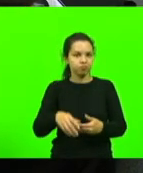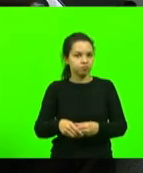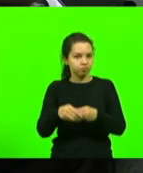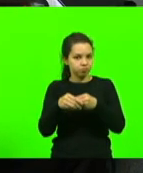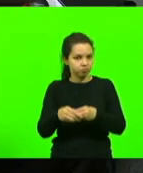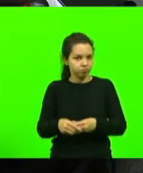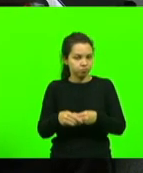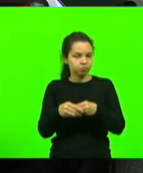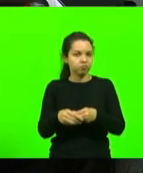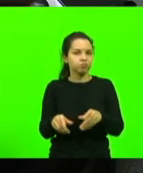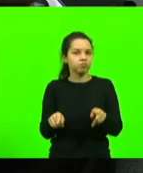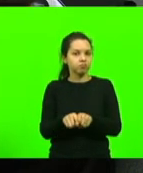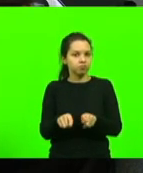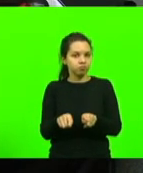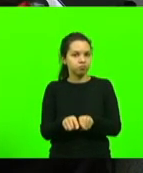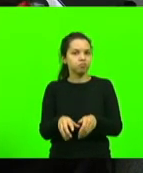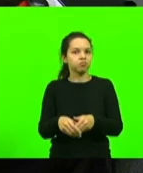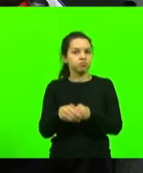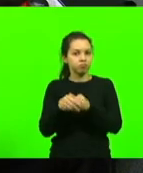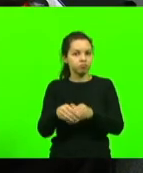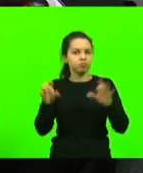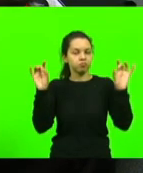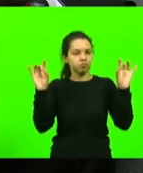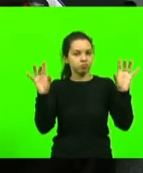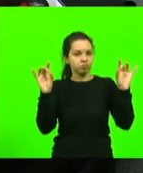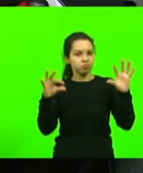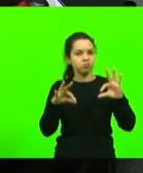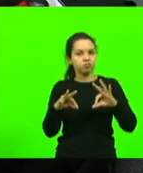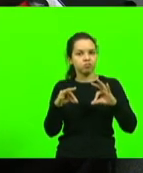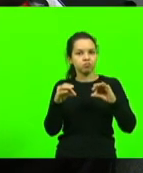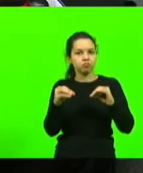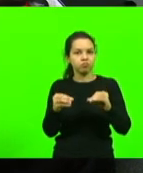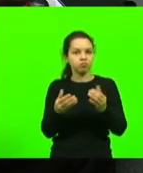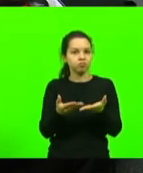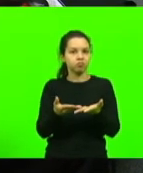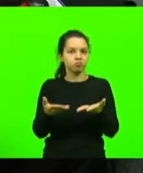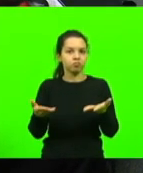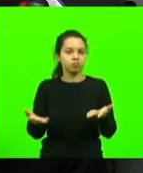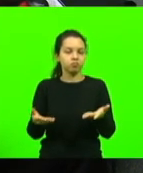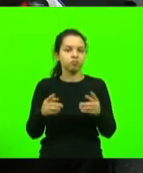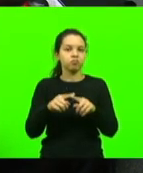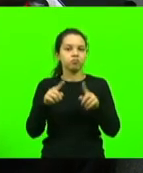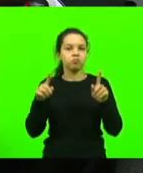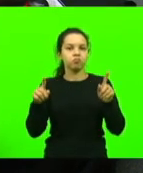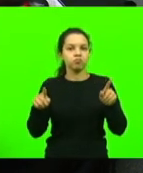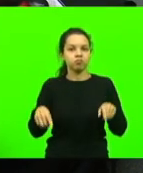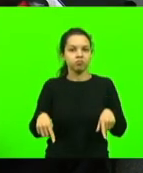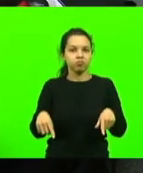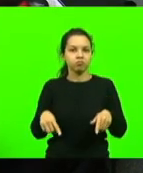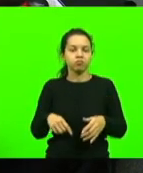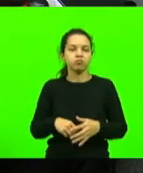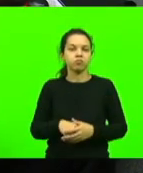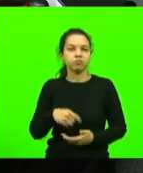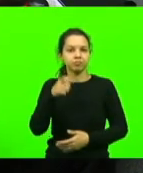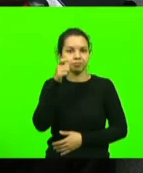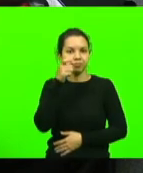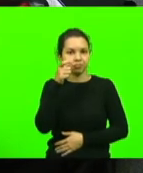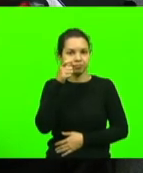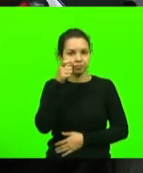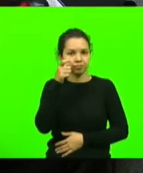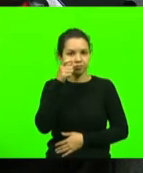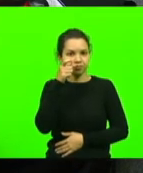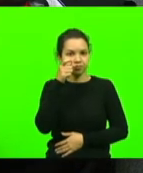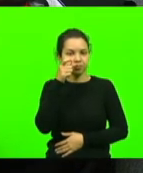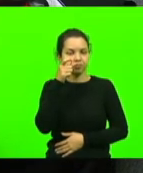e também uma saudação especial a todos os colegas servidores que nos acompanham